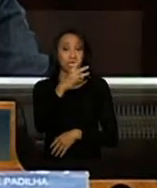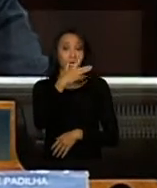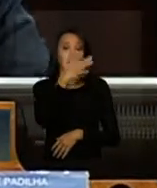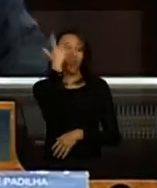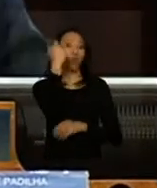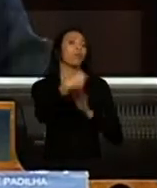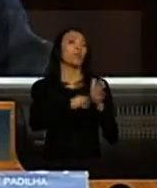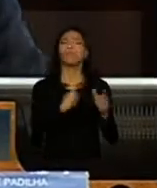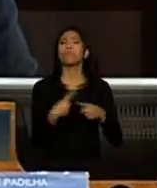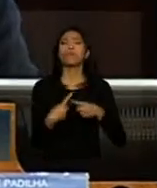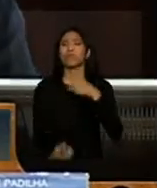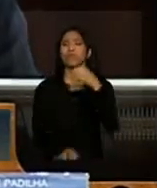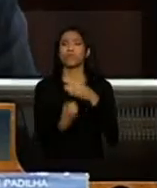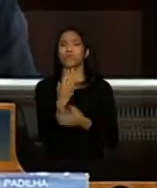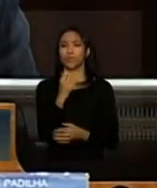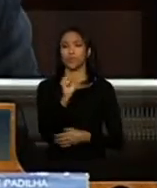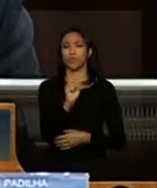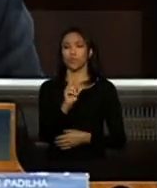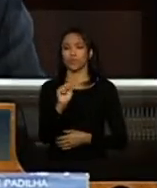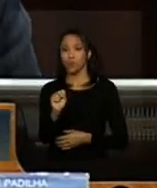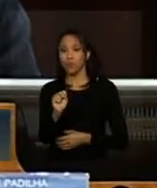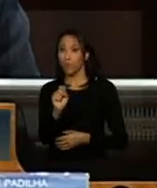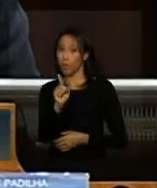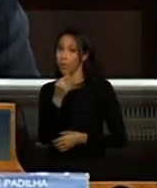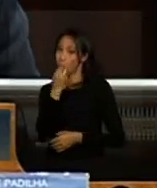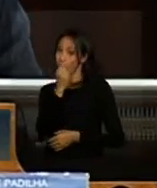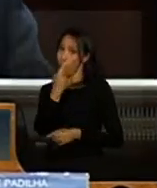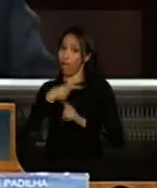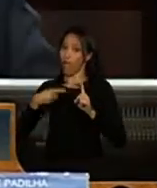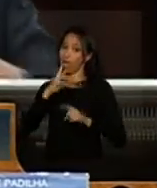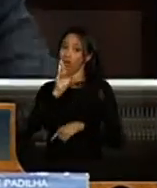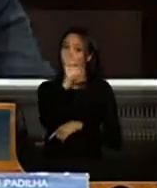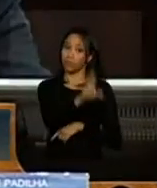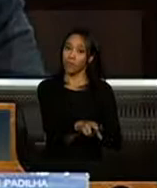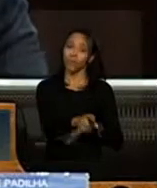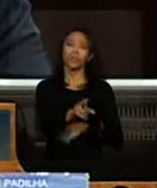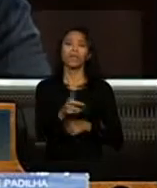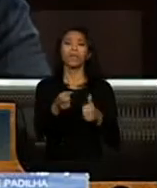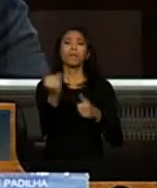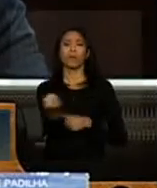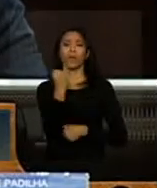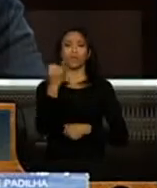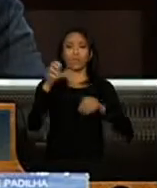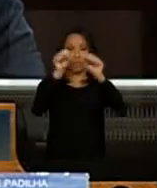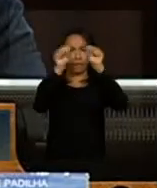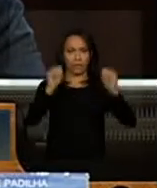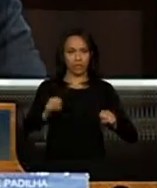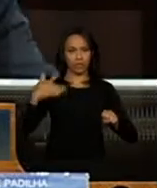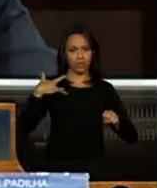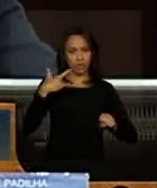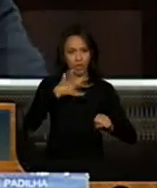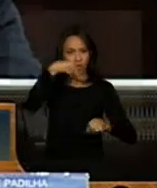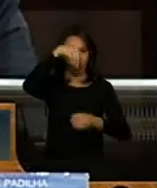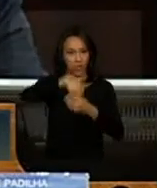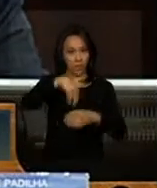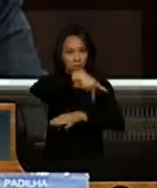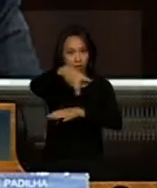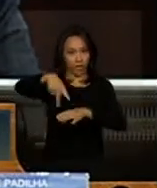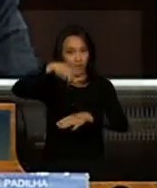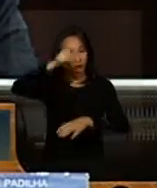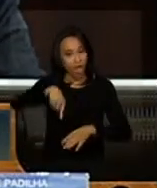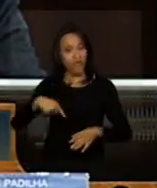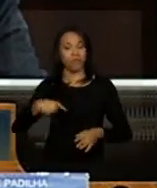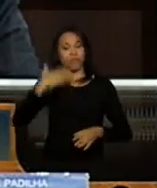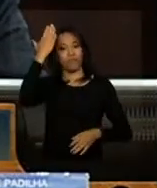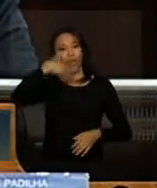porquê existe o SUS, uma parte da resposta da importância do Sistema Único de Saúde do nosso país está expressa nesses